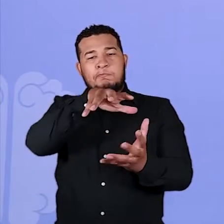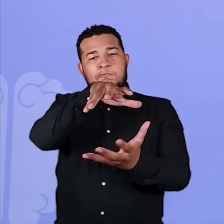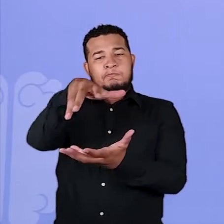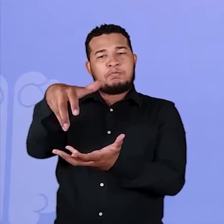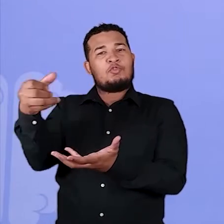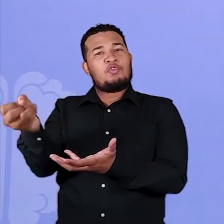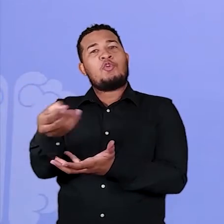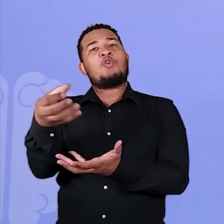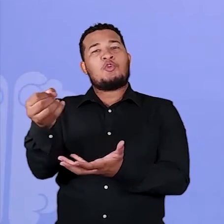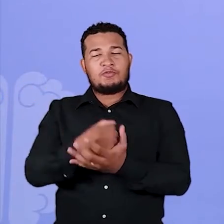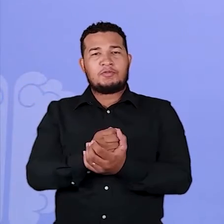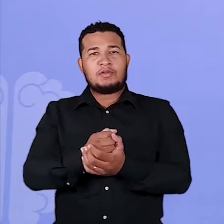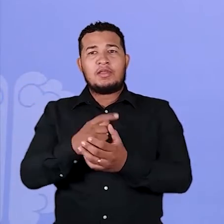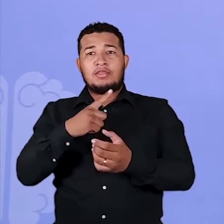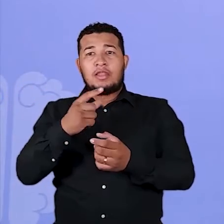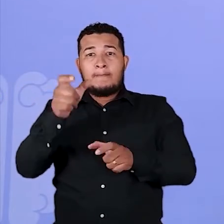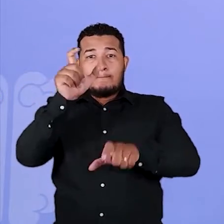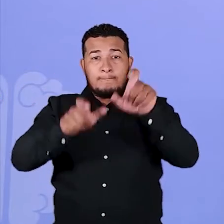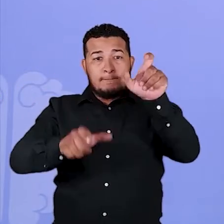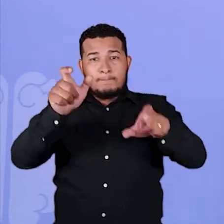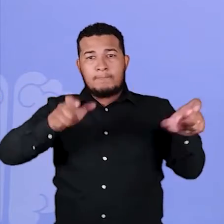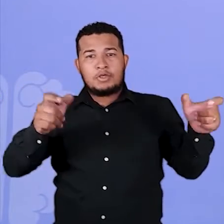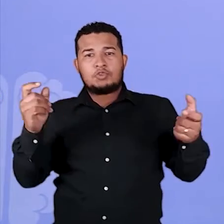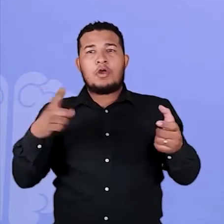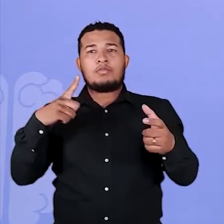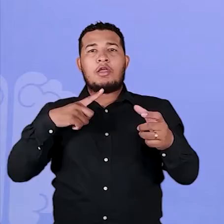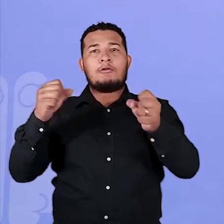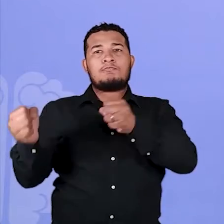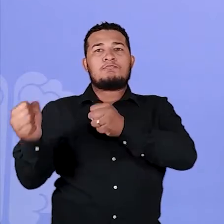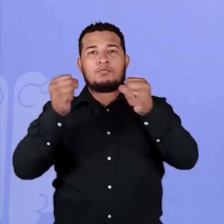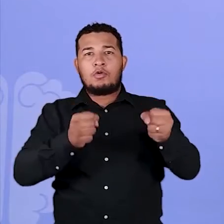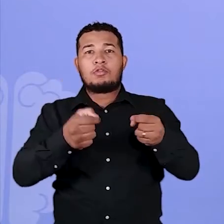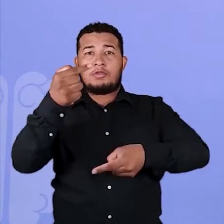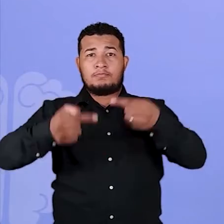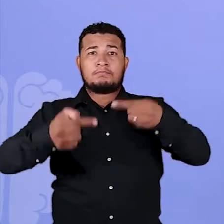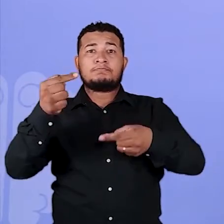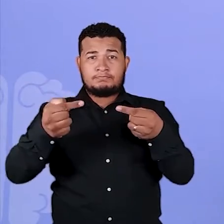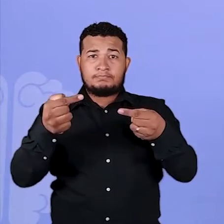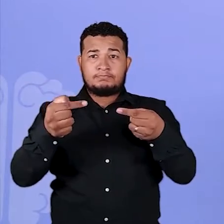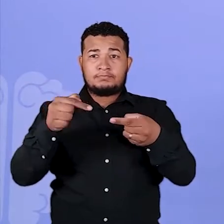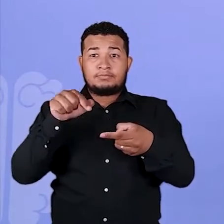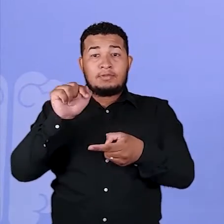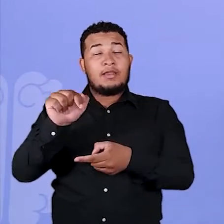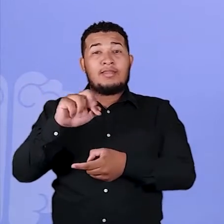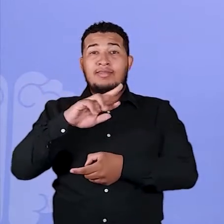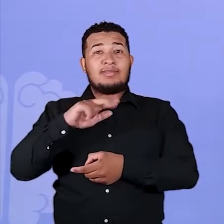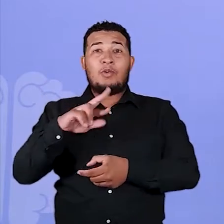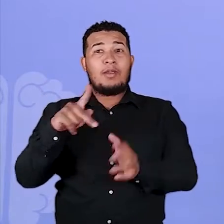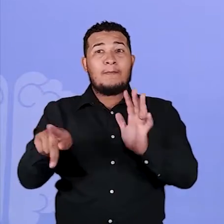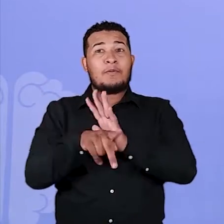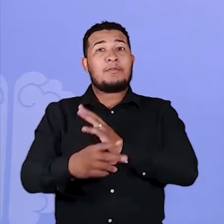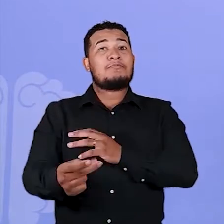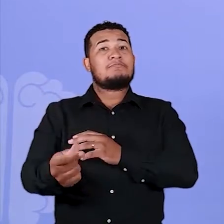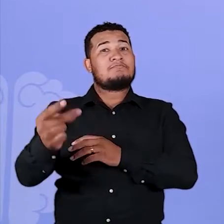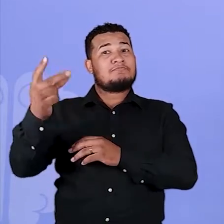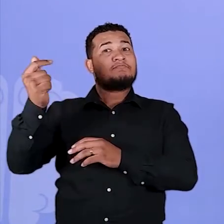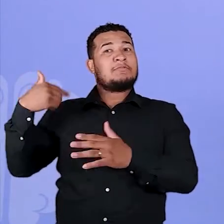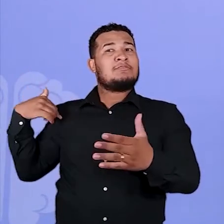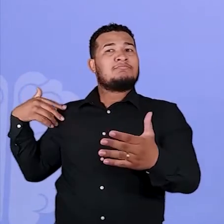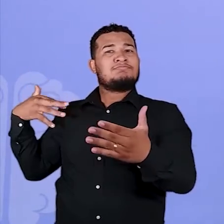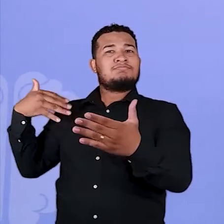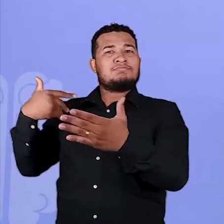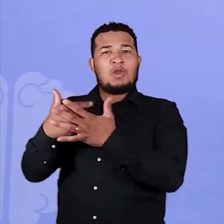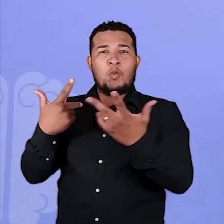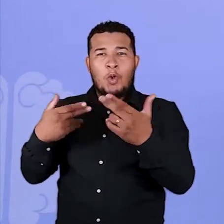novo. Estão aparecendo pessoas que possuem poder político que não são aquelas que o mundo